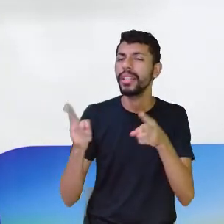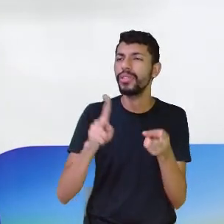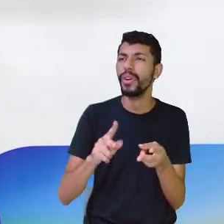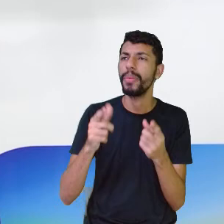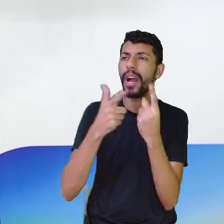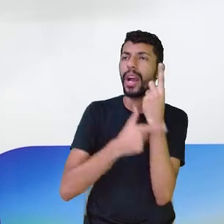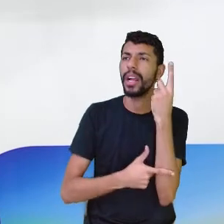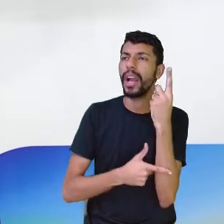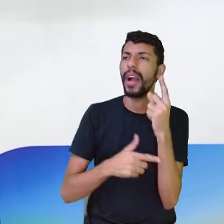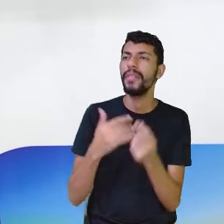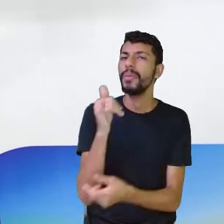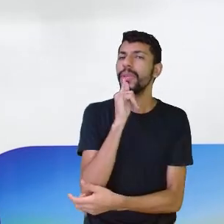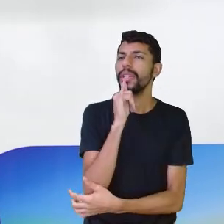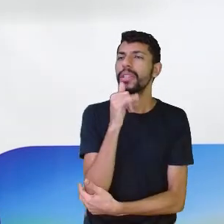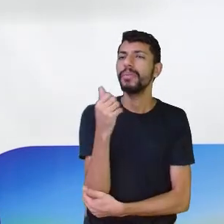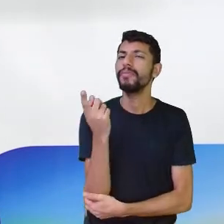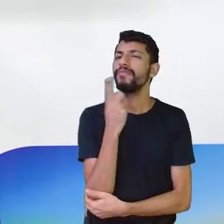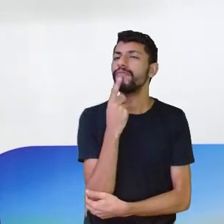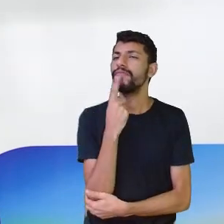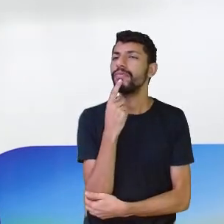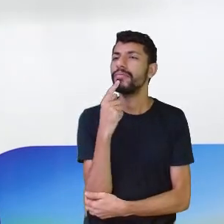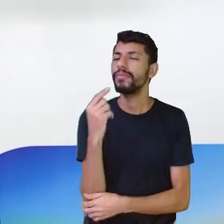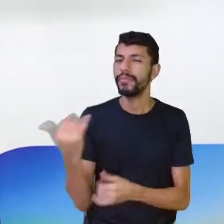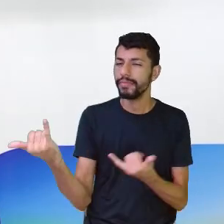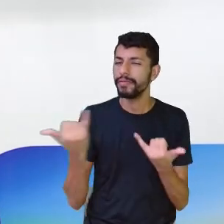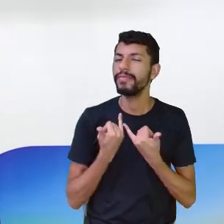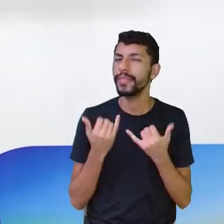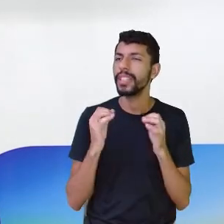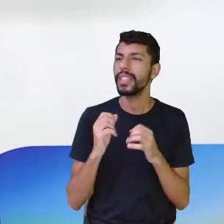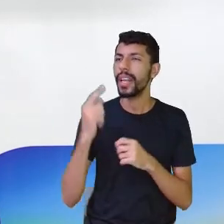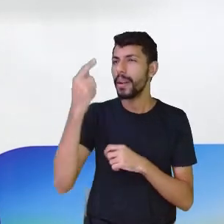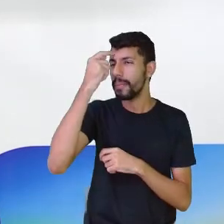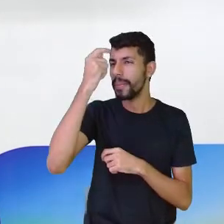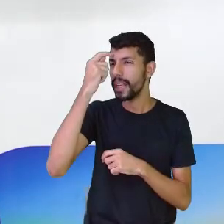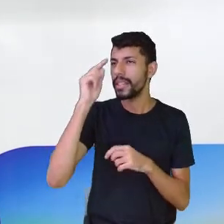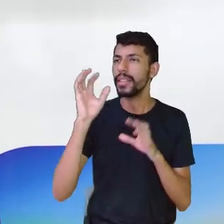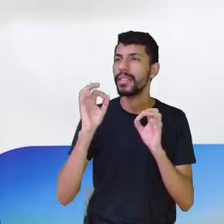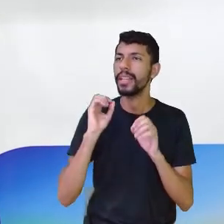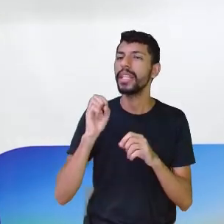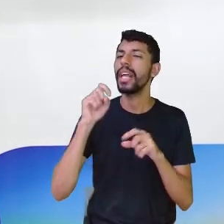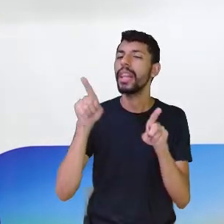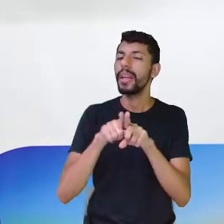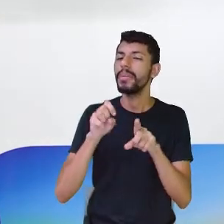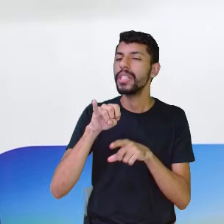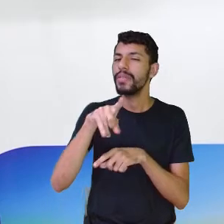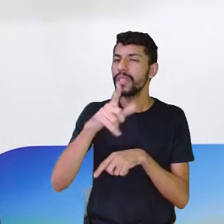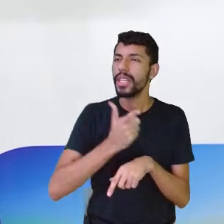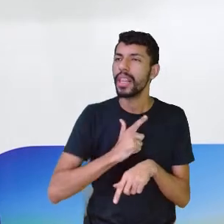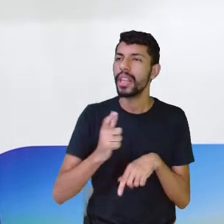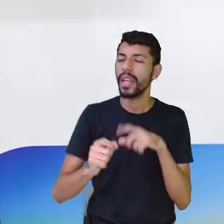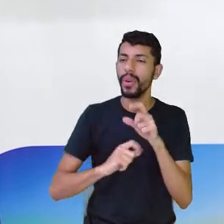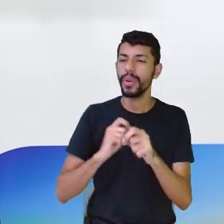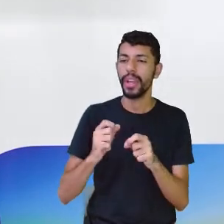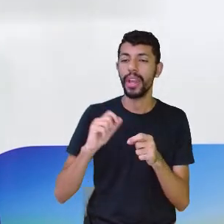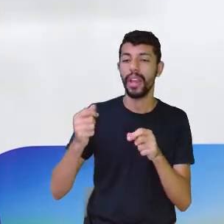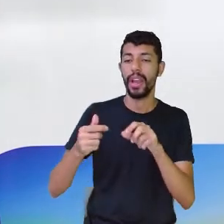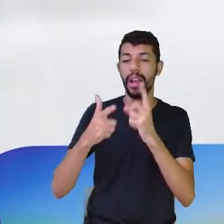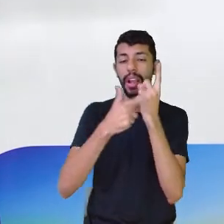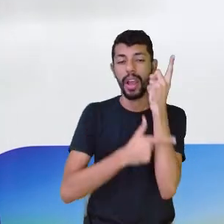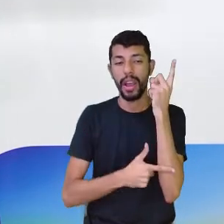uma garrafa PET? Coloca para mim aí, pensa direitinho. E se você tiver uma garrafa PET aí na sua